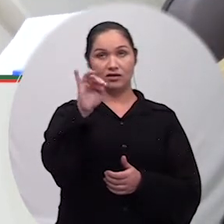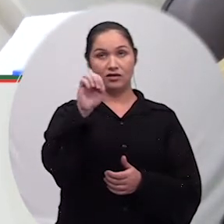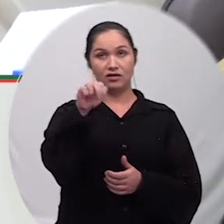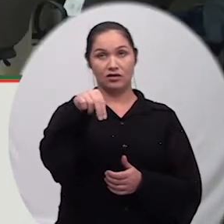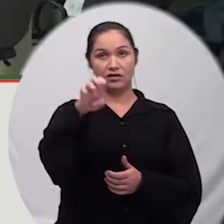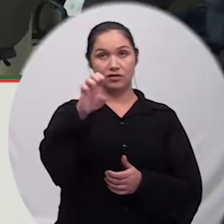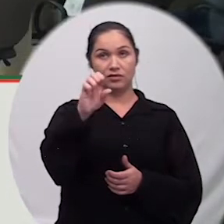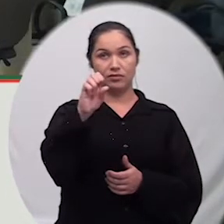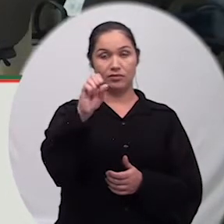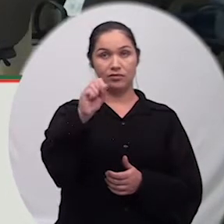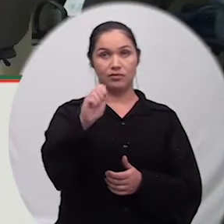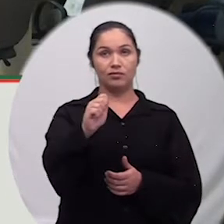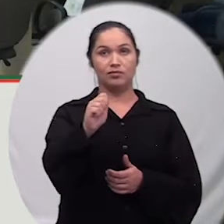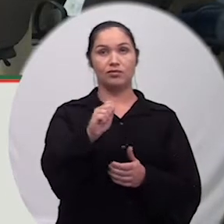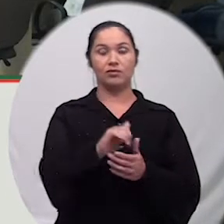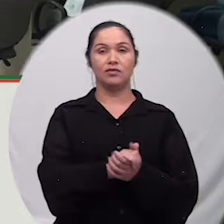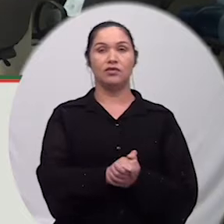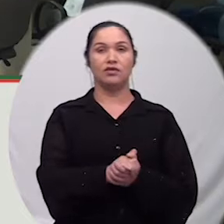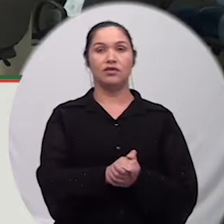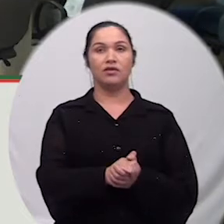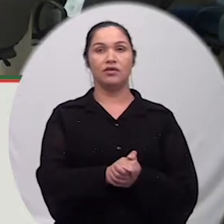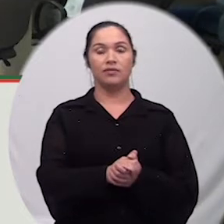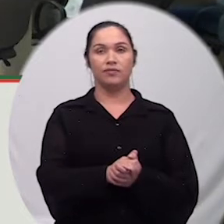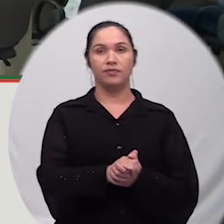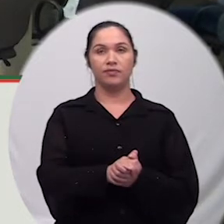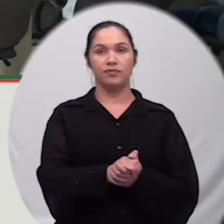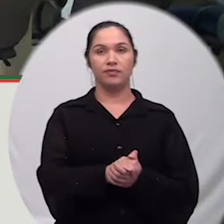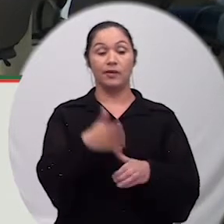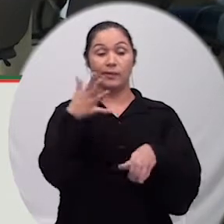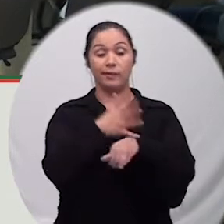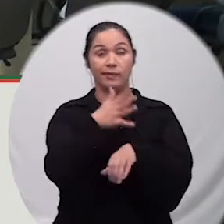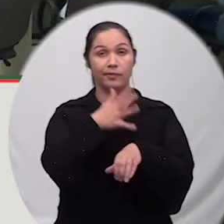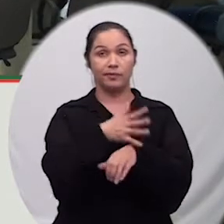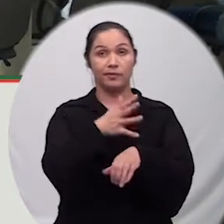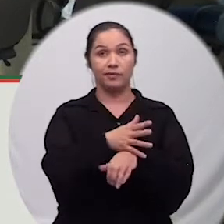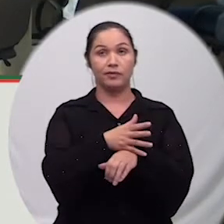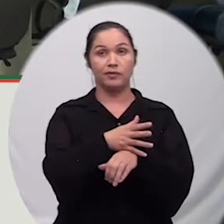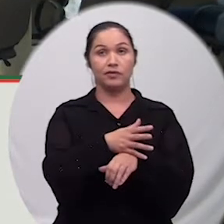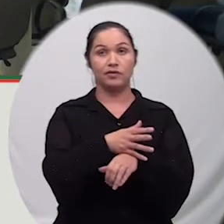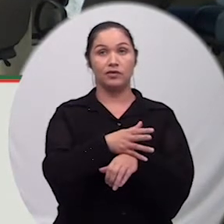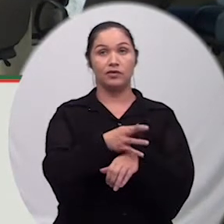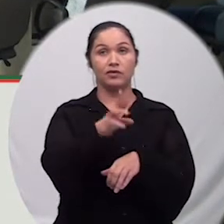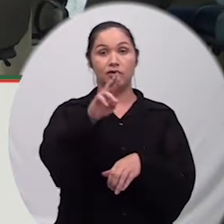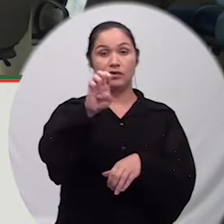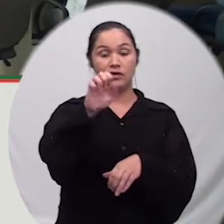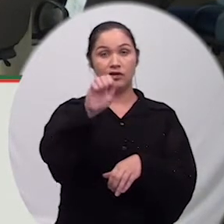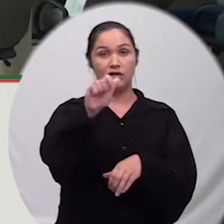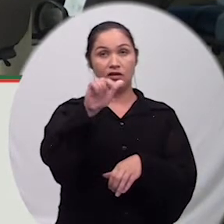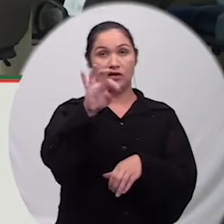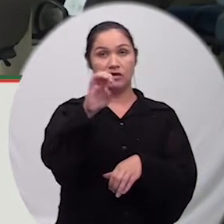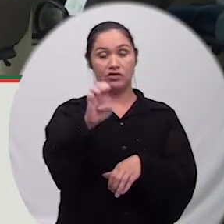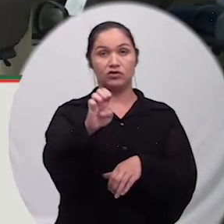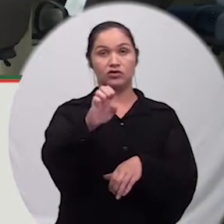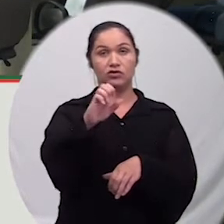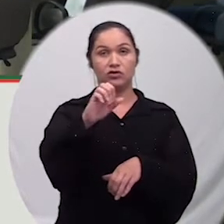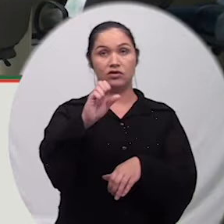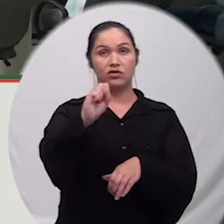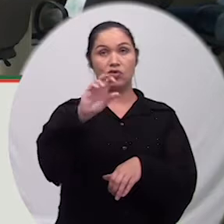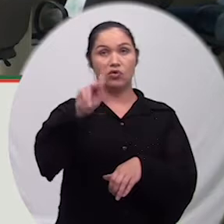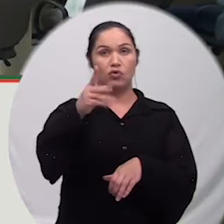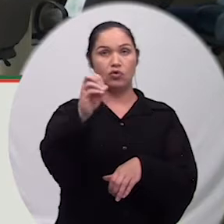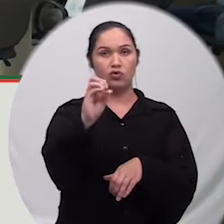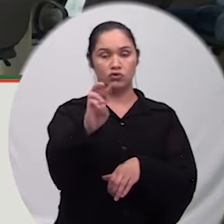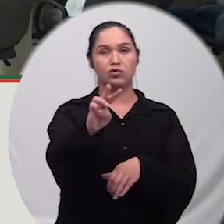Brunet Fracassoli, que participou do reality show da TV Bandeirantes. A partir daí, não parou